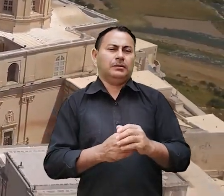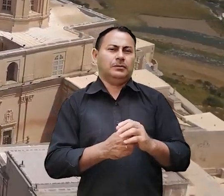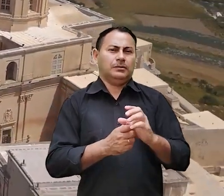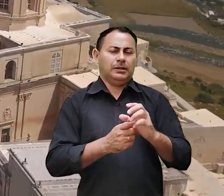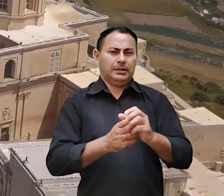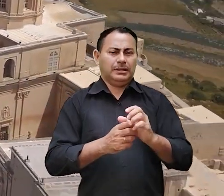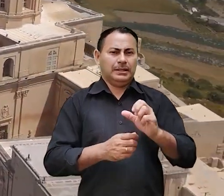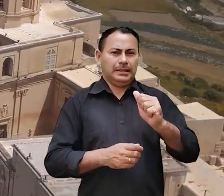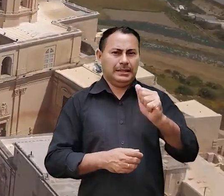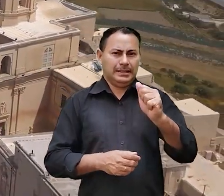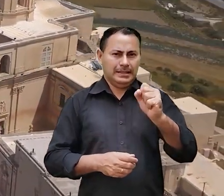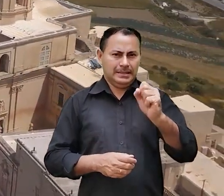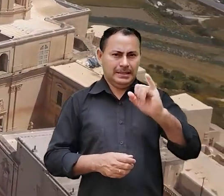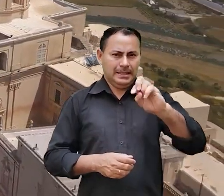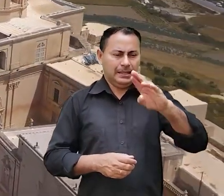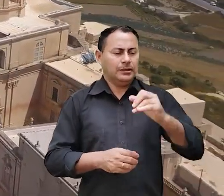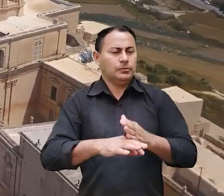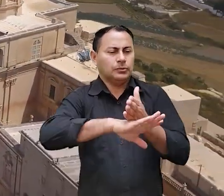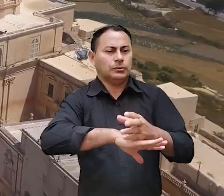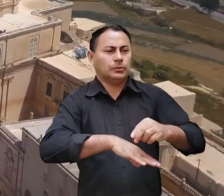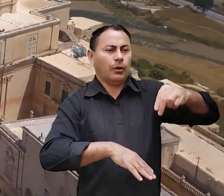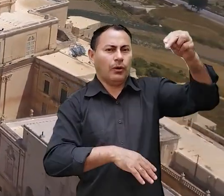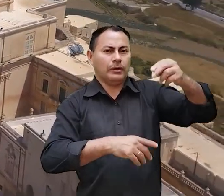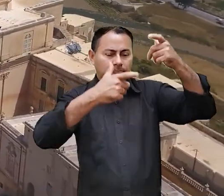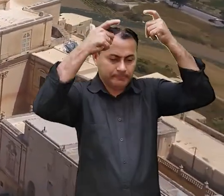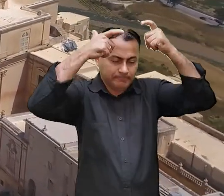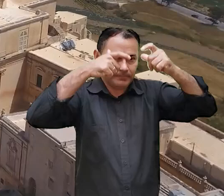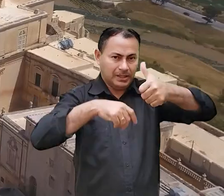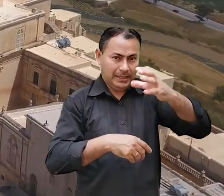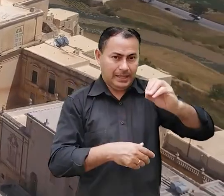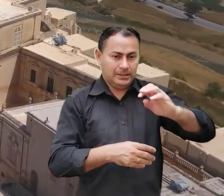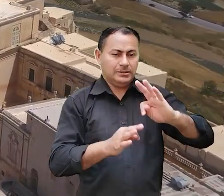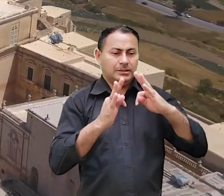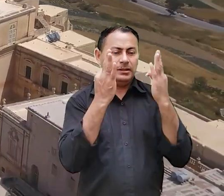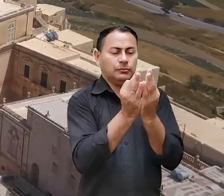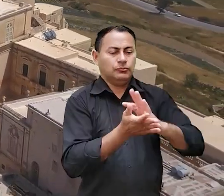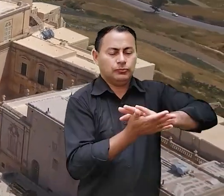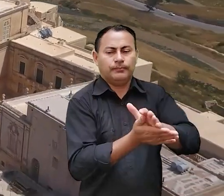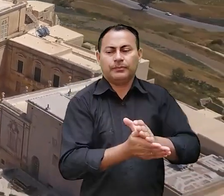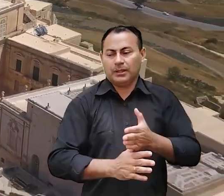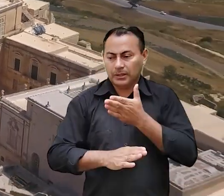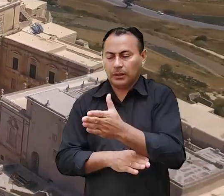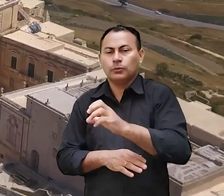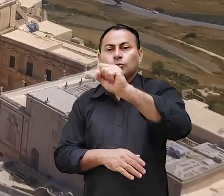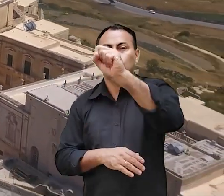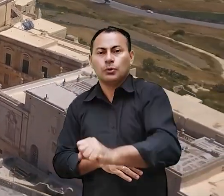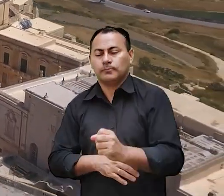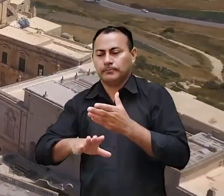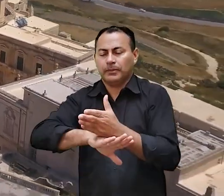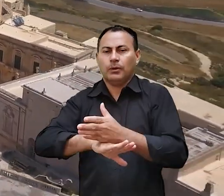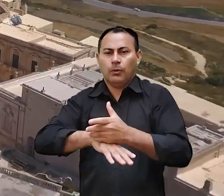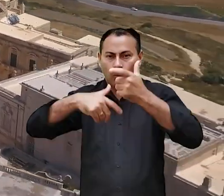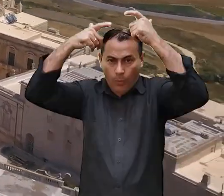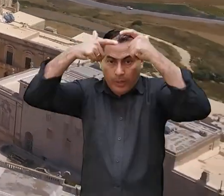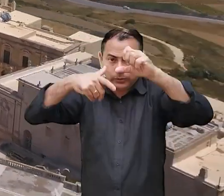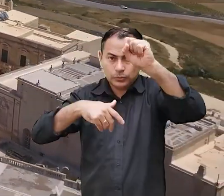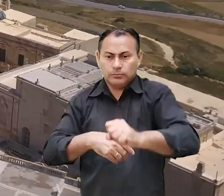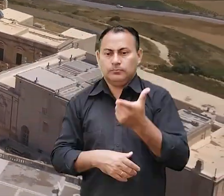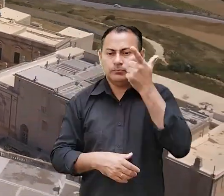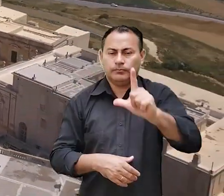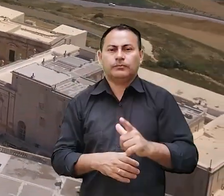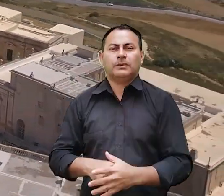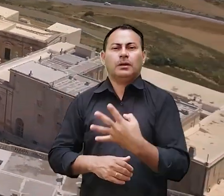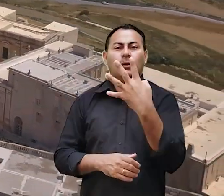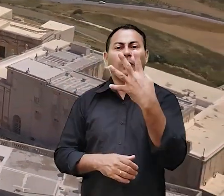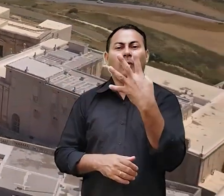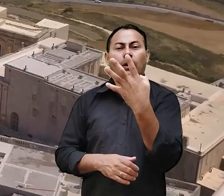norte e conquistaram e exilaram as 10 tribos do Norte de Israel foram para o sul e invadiram o reino do Sul eles